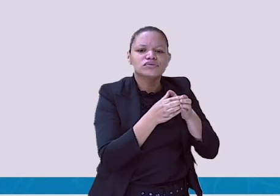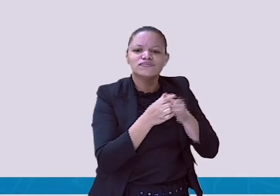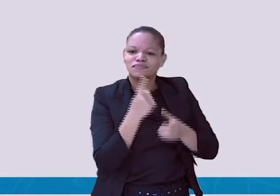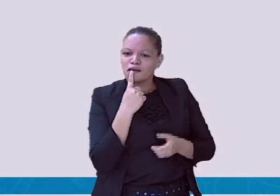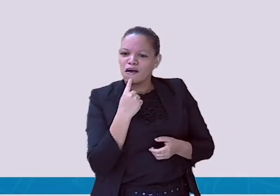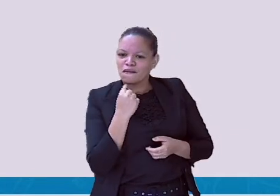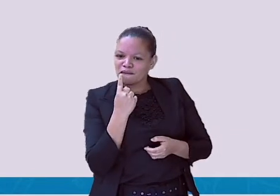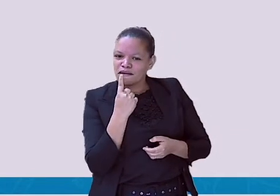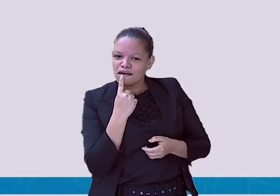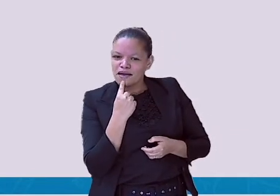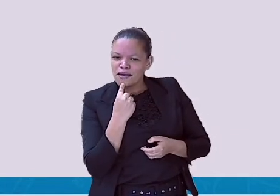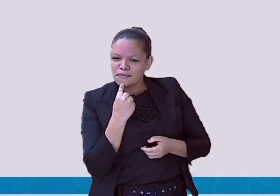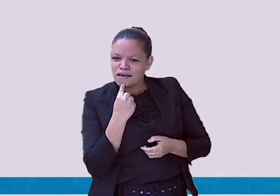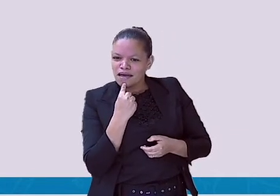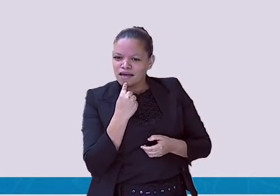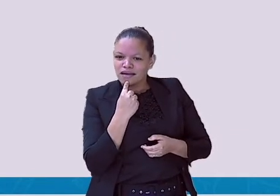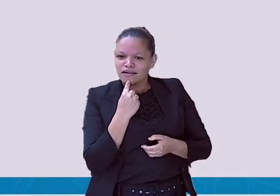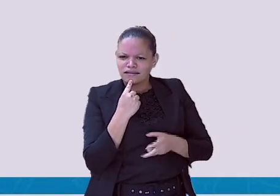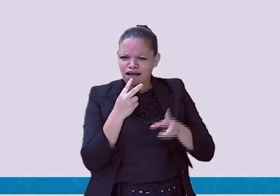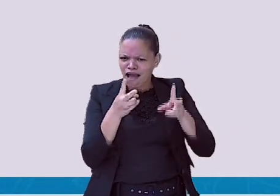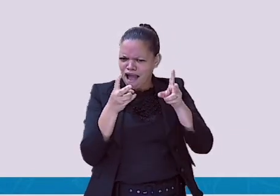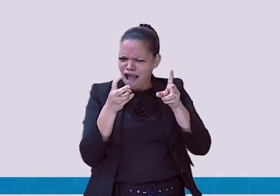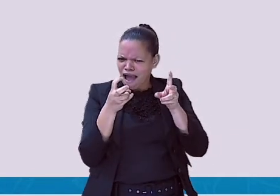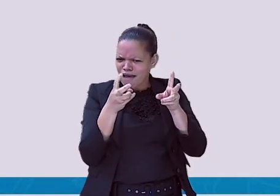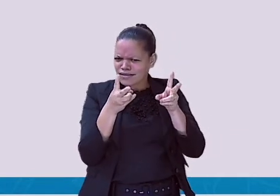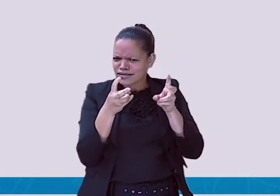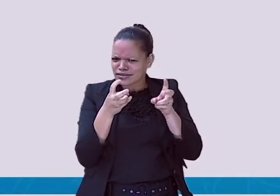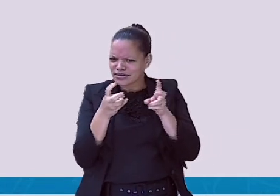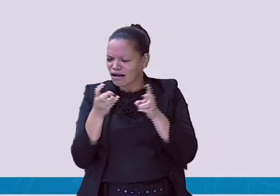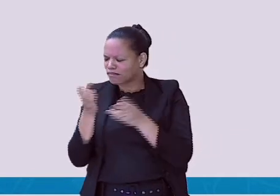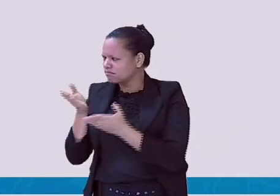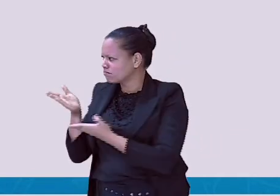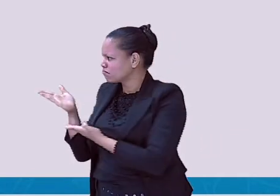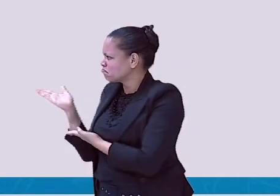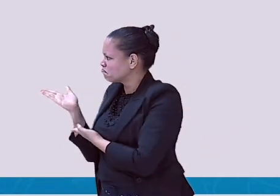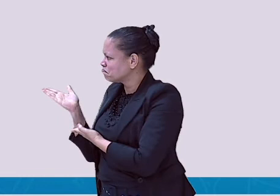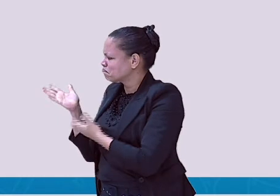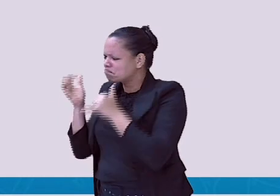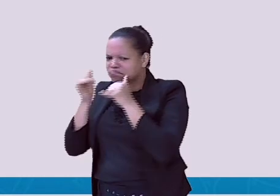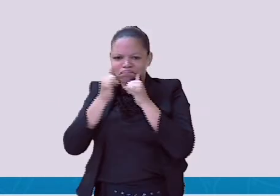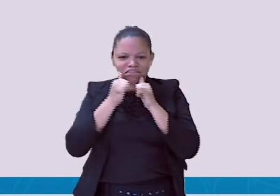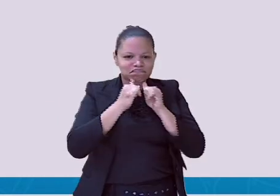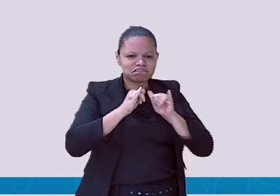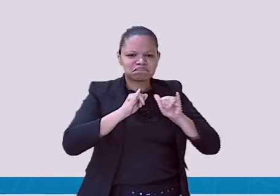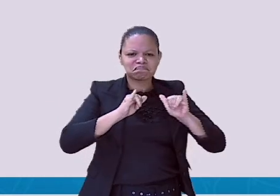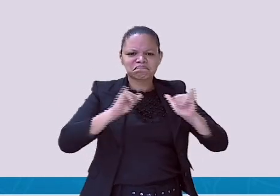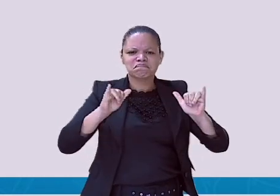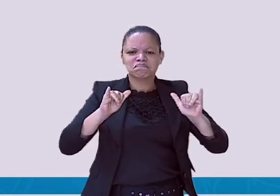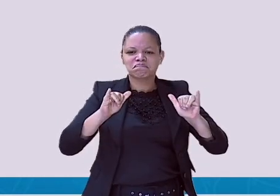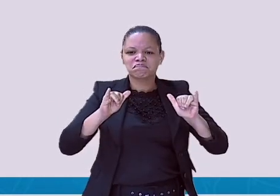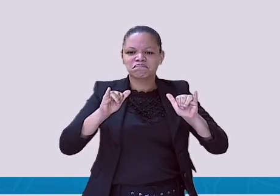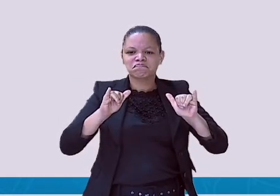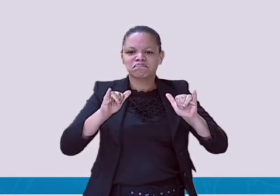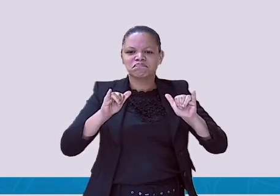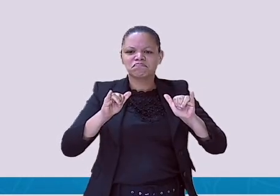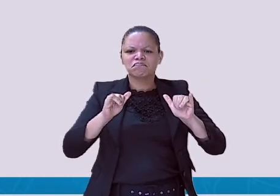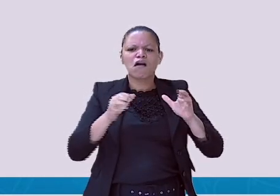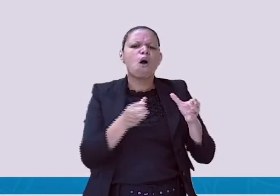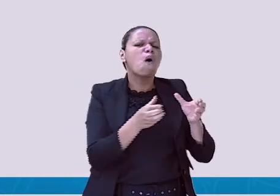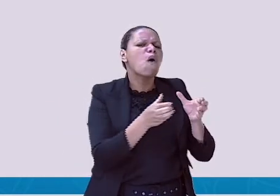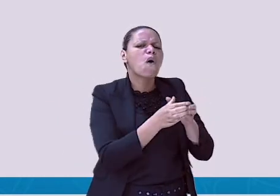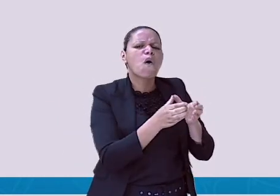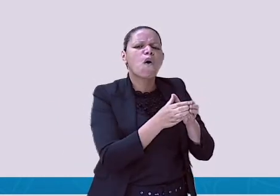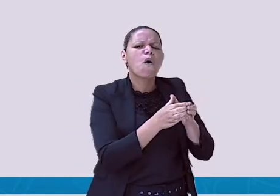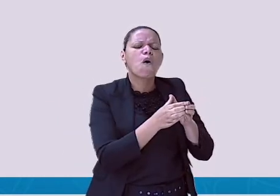eu destaquei a informação de onde foi extraído o texto.